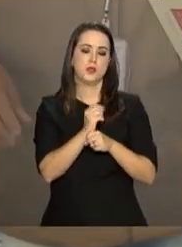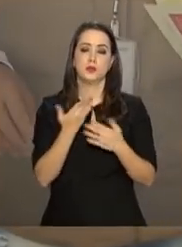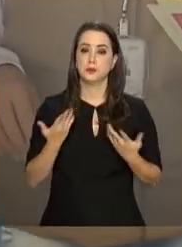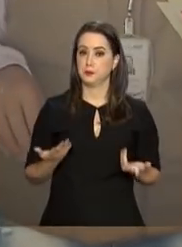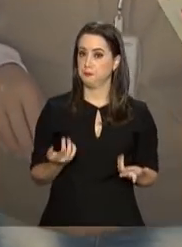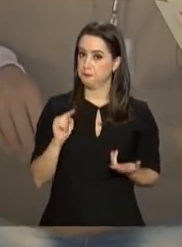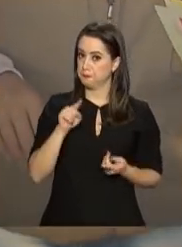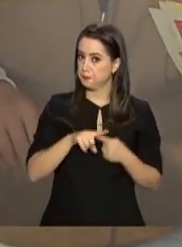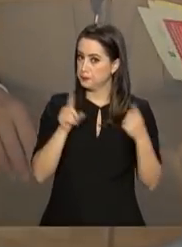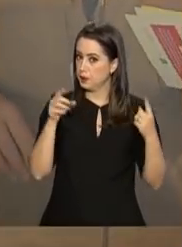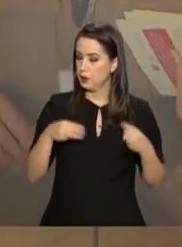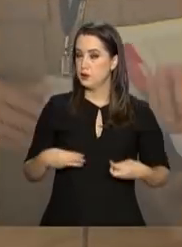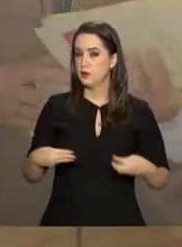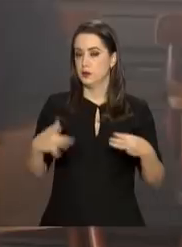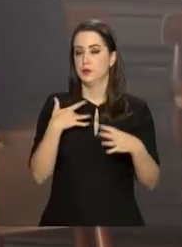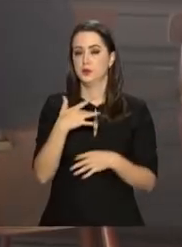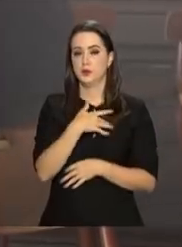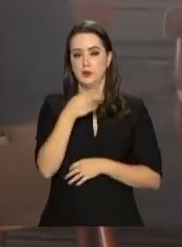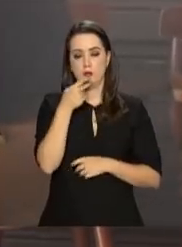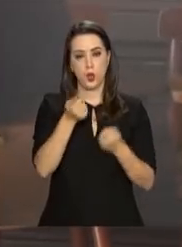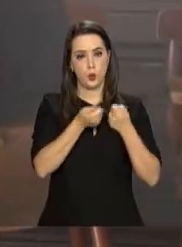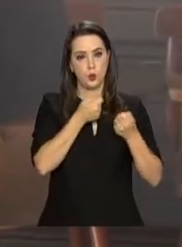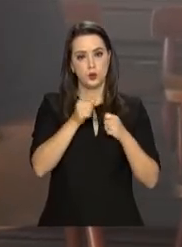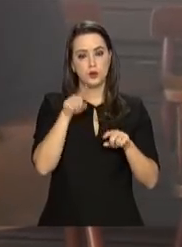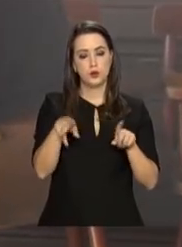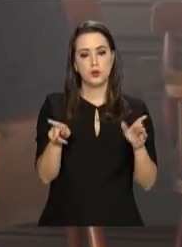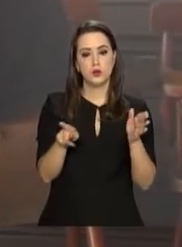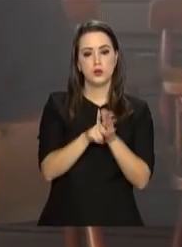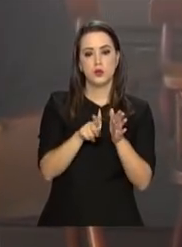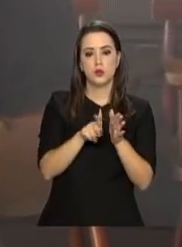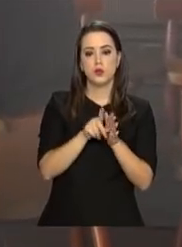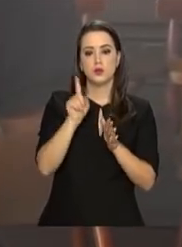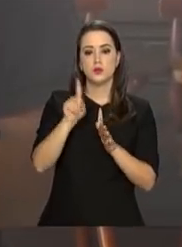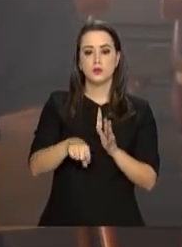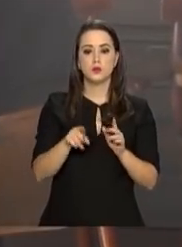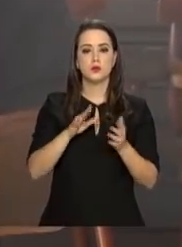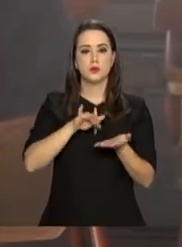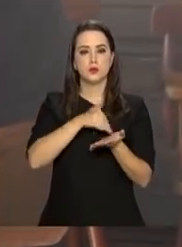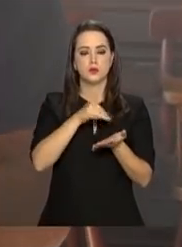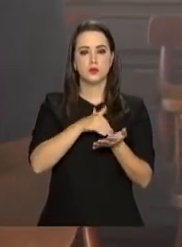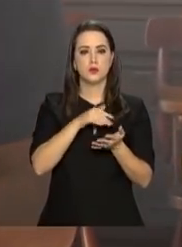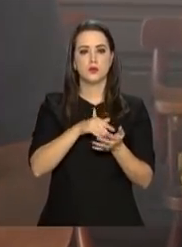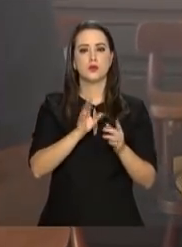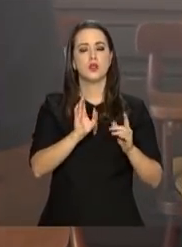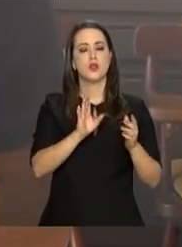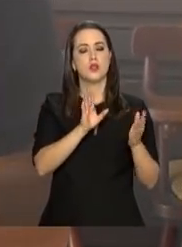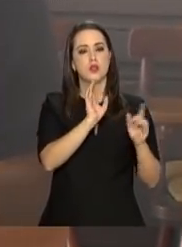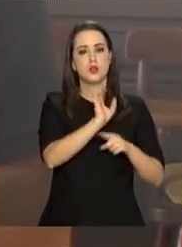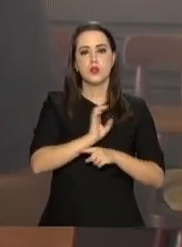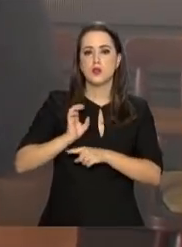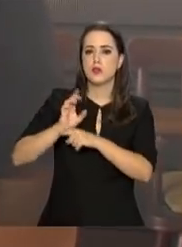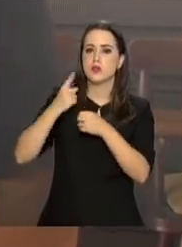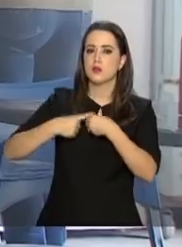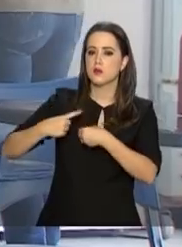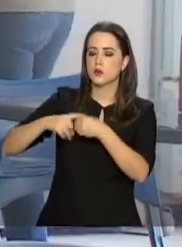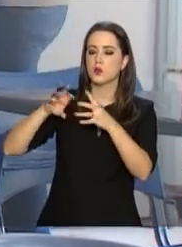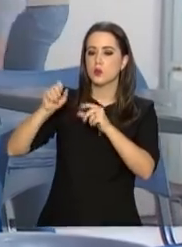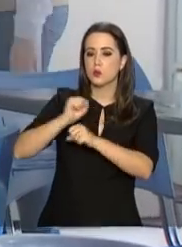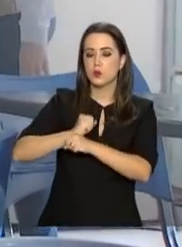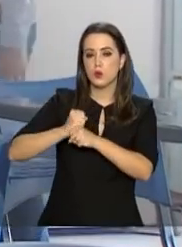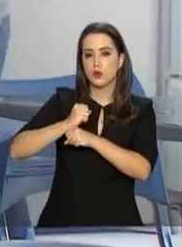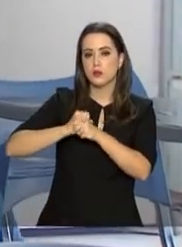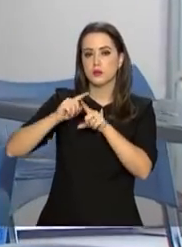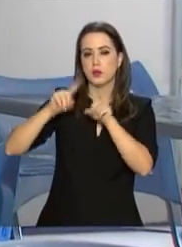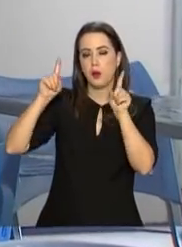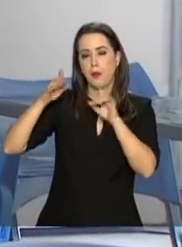Ministério da Saúde o controle é feito pelas secretarias de saúde de estados e municípios durante todo o ano mas o